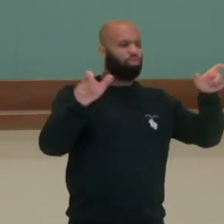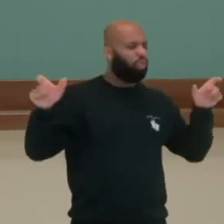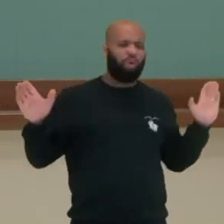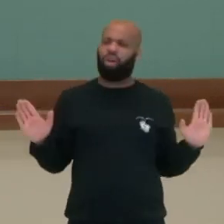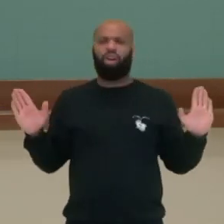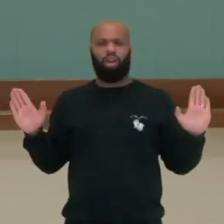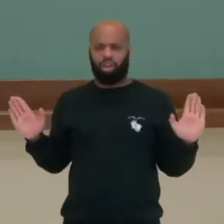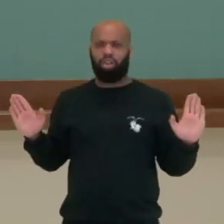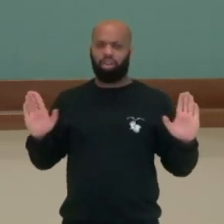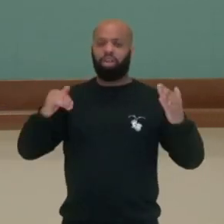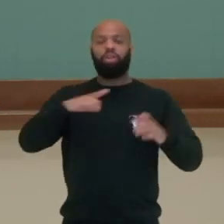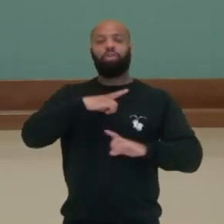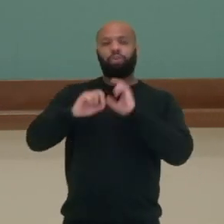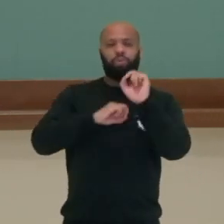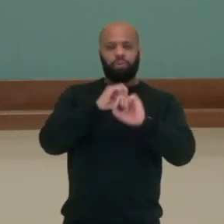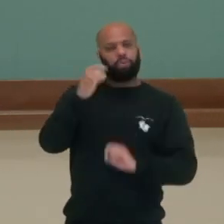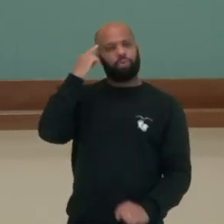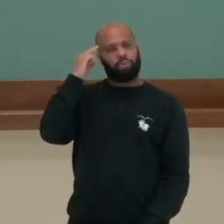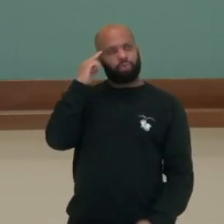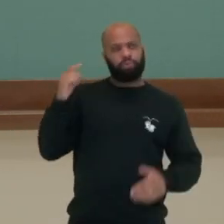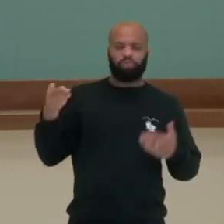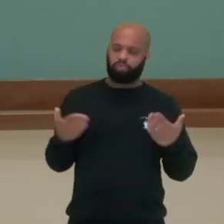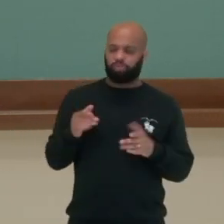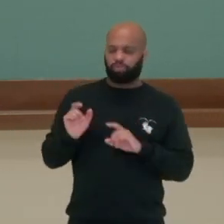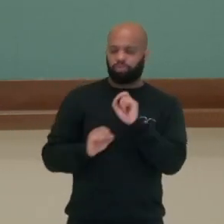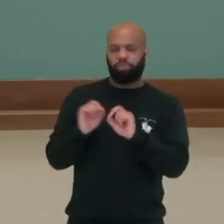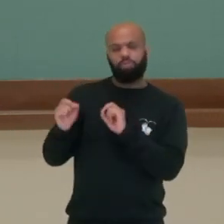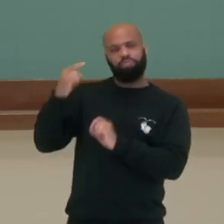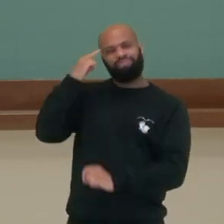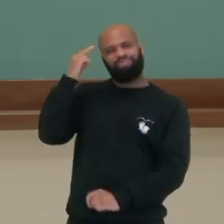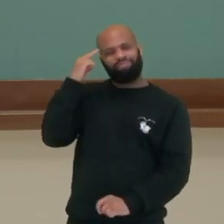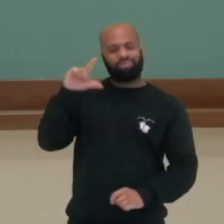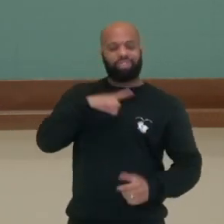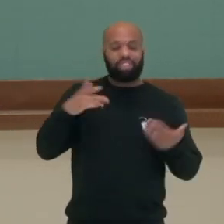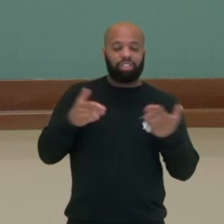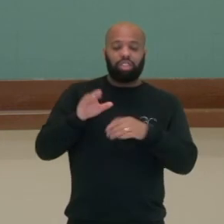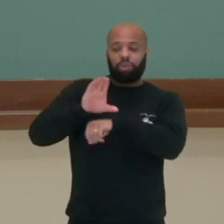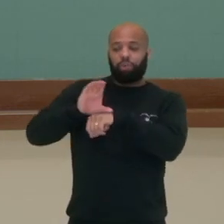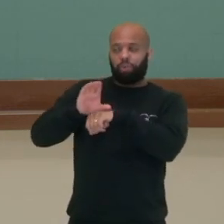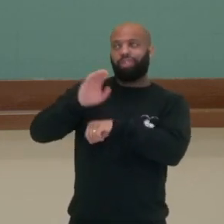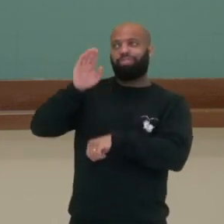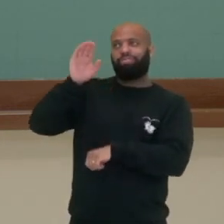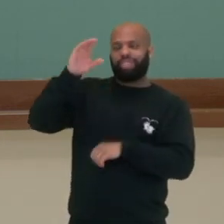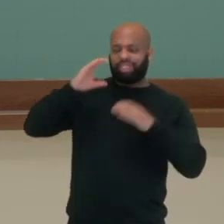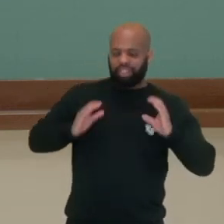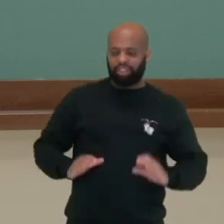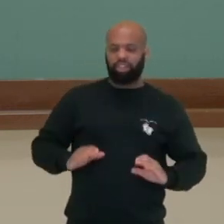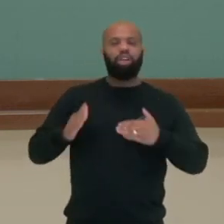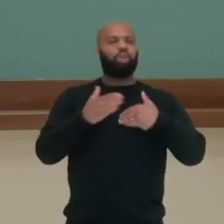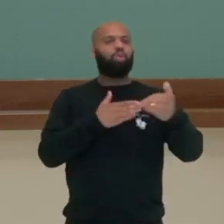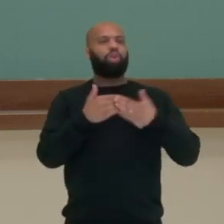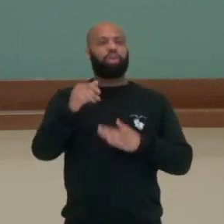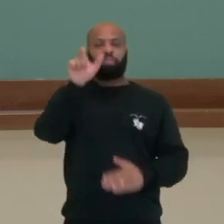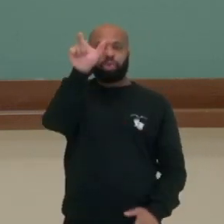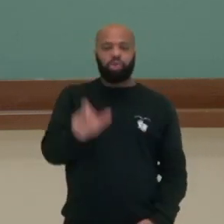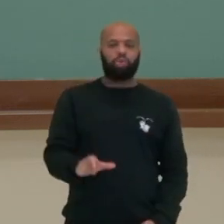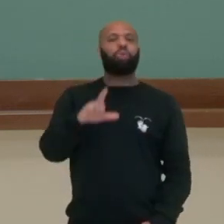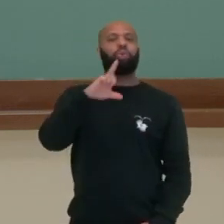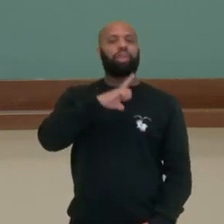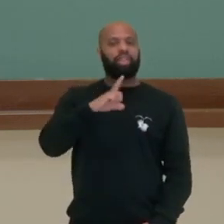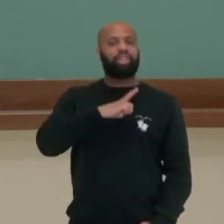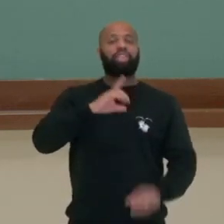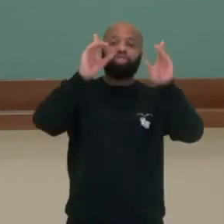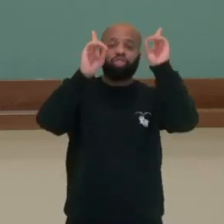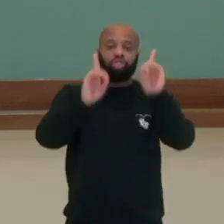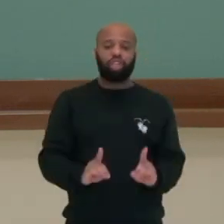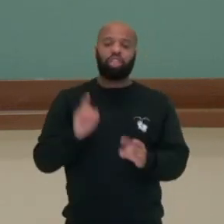indivíduo. Lembre-se a ideia aí, dessa ideia que nós temos aí da Constituição Cidadã. Qualquer indivíduo deve ser alcançado pelos